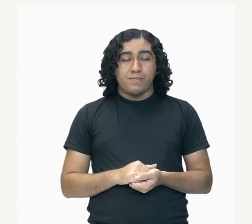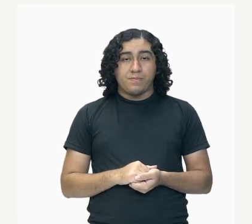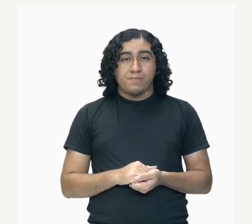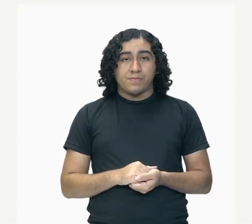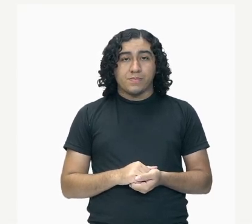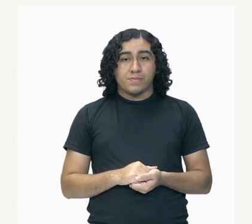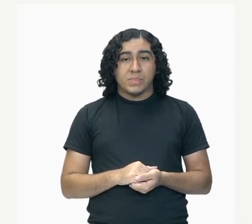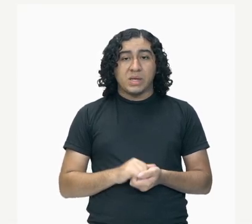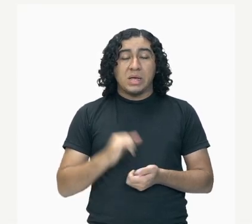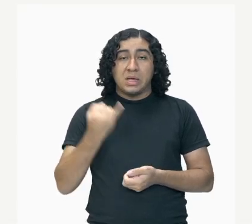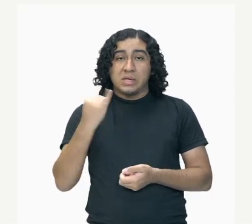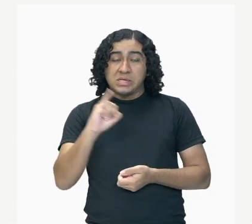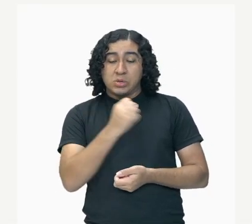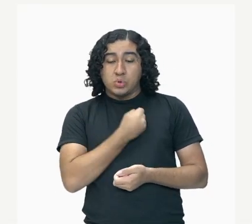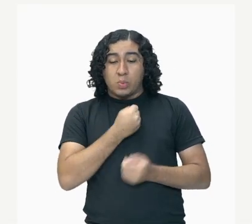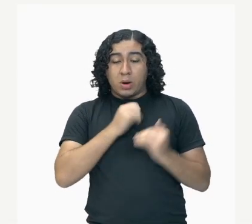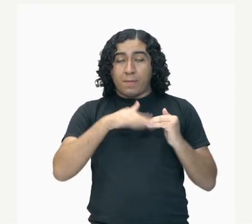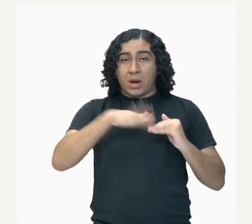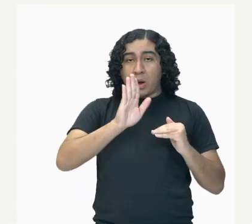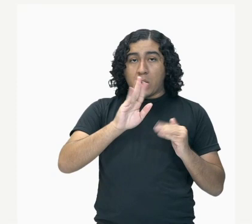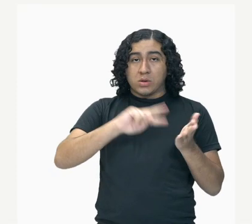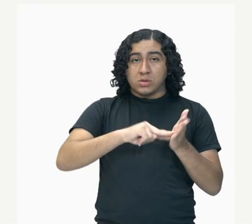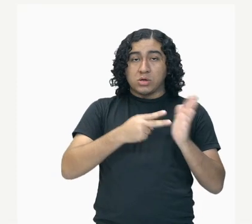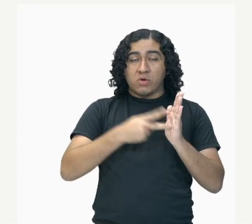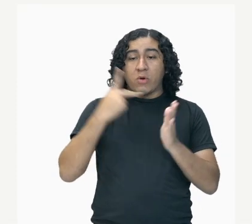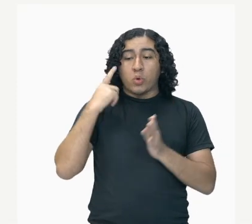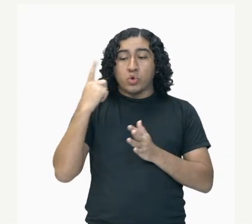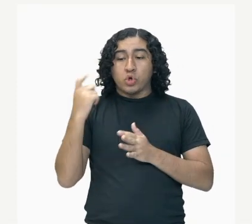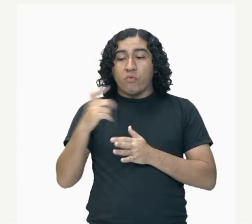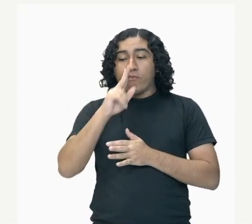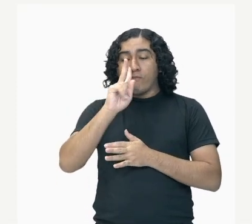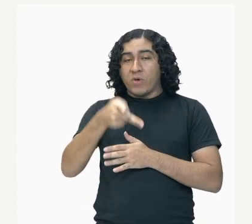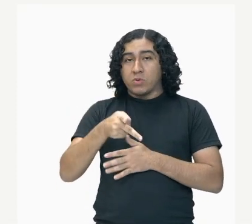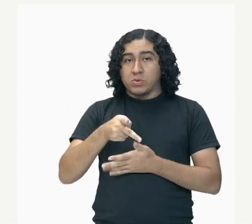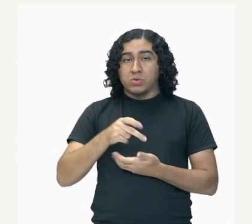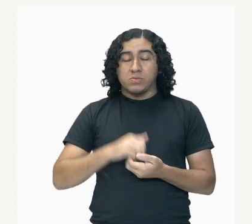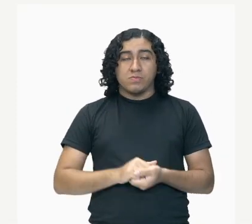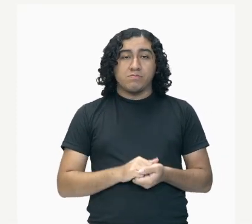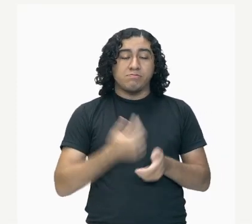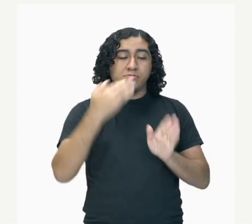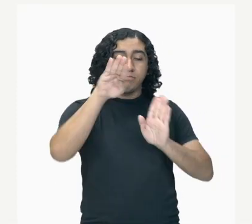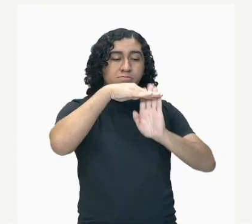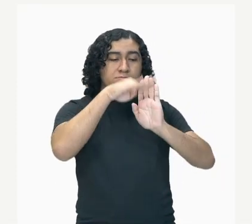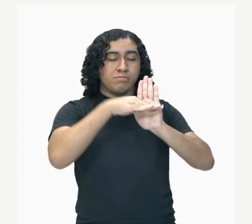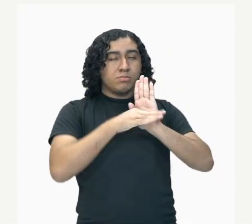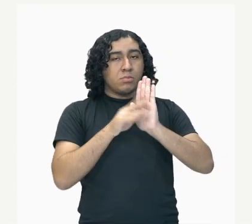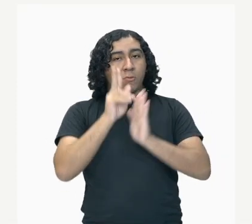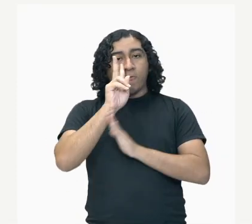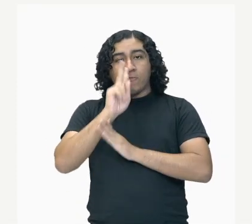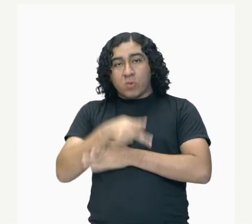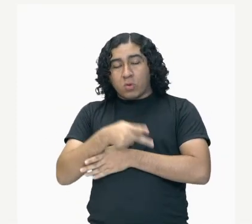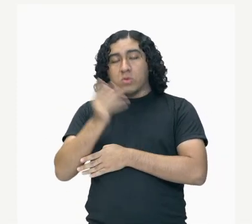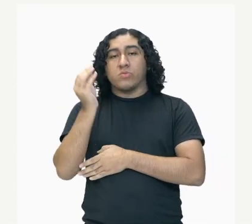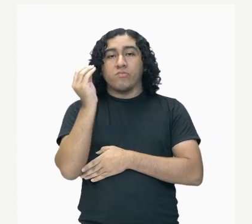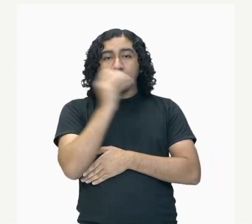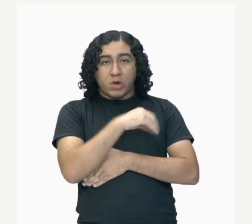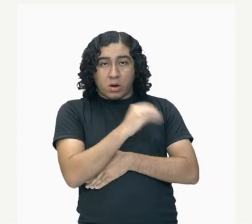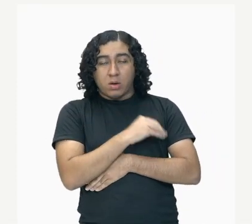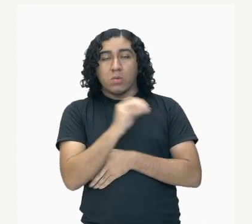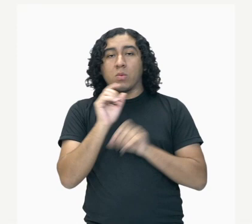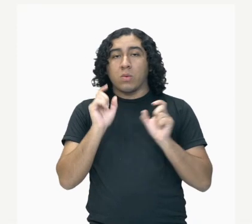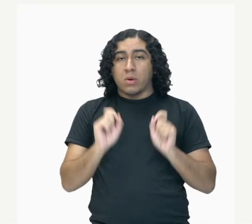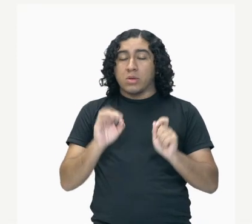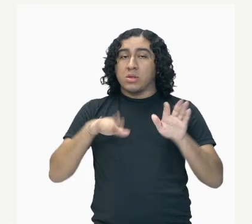dosímetro mais forte é o som certo então a gente vai classificar os sonhos em fraco e forte pela